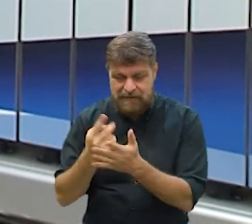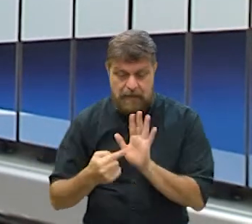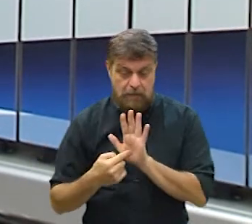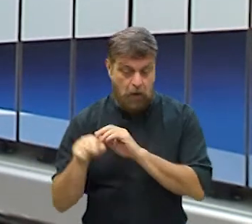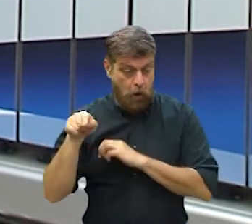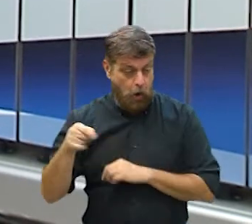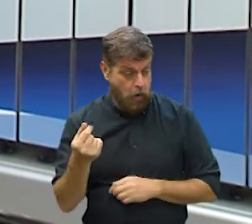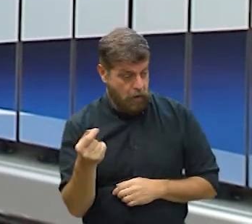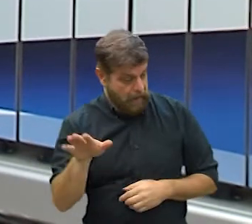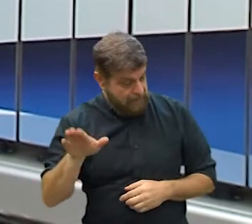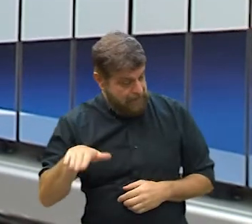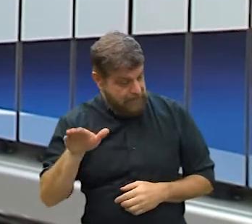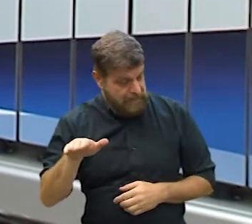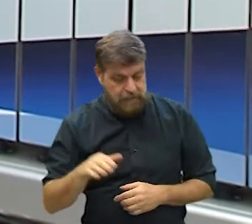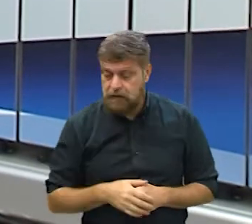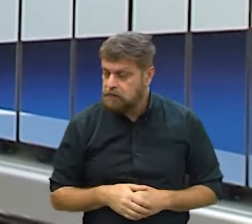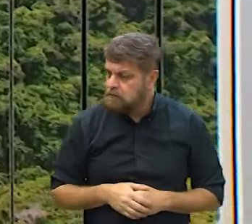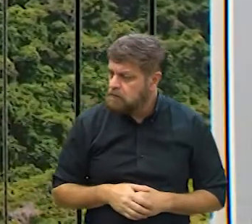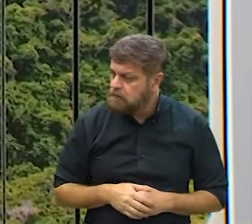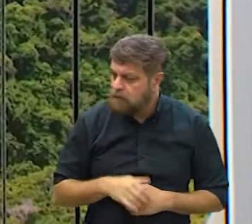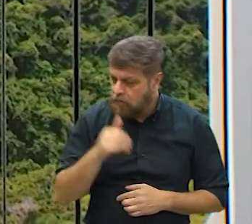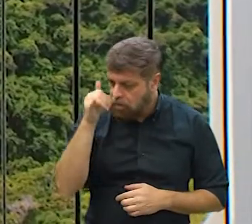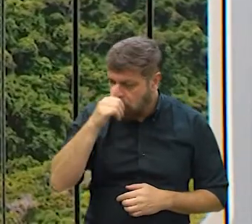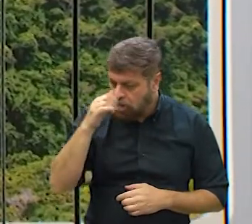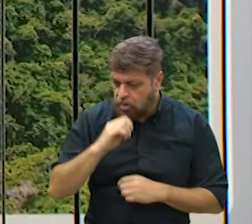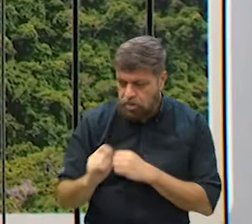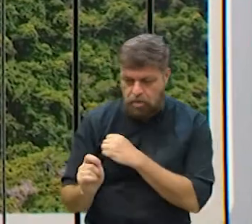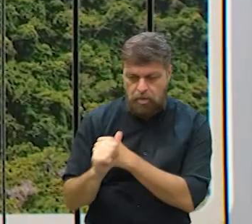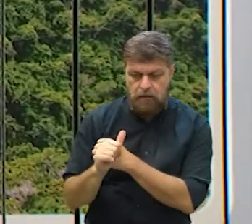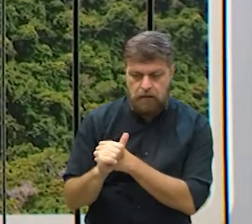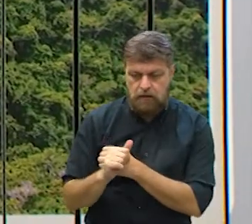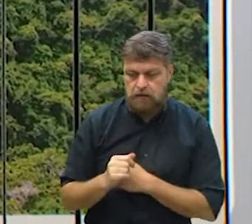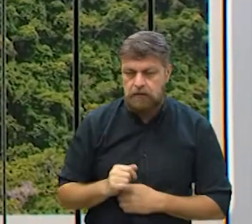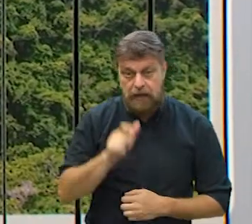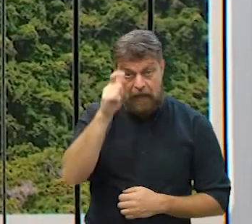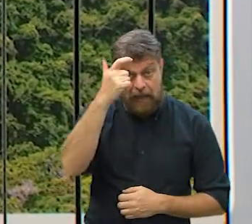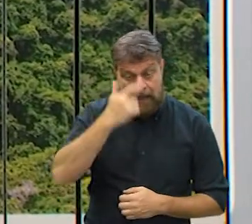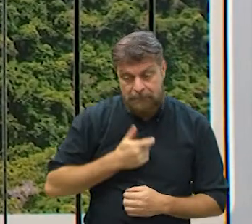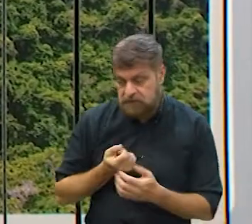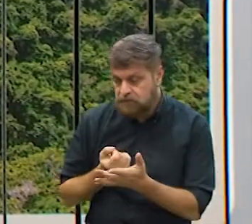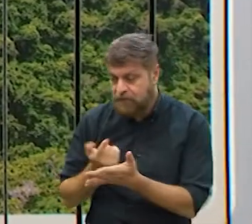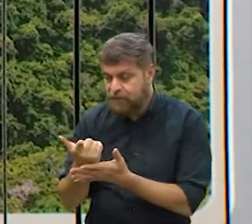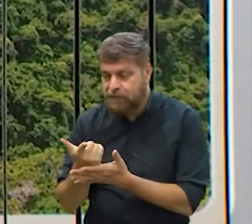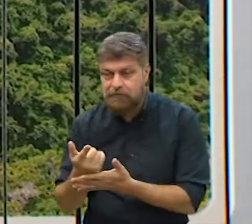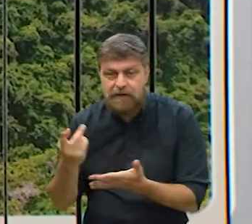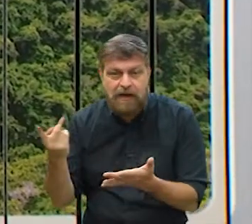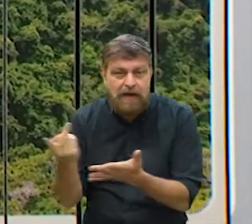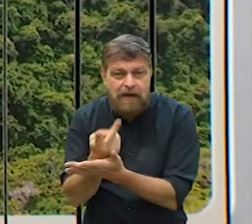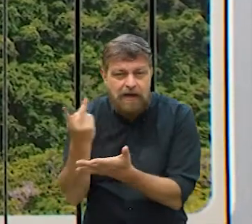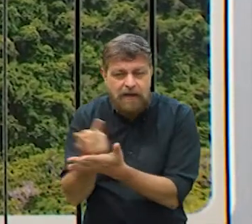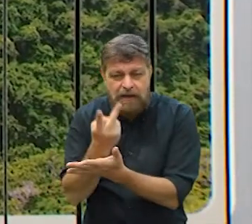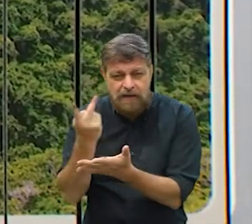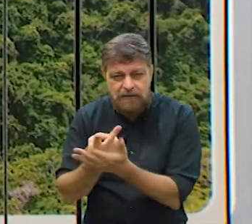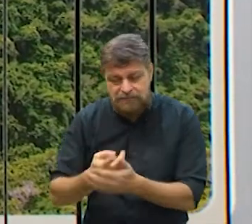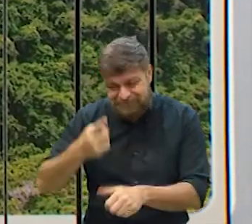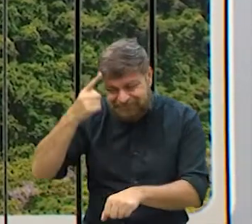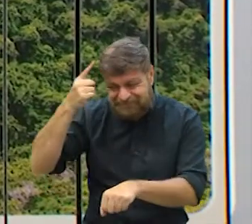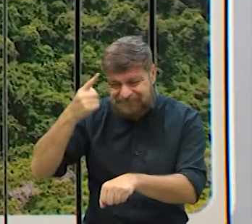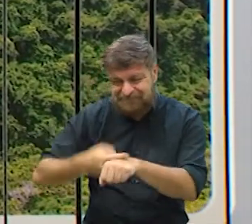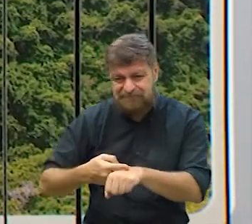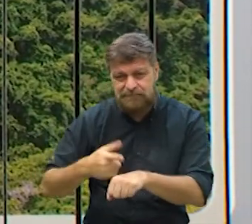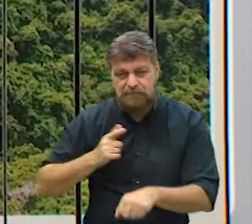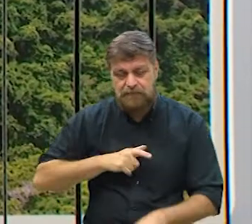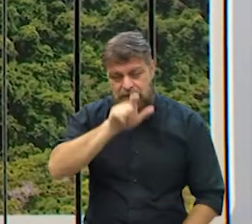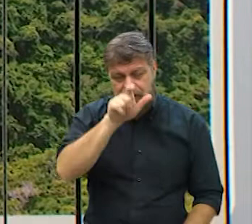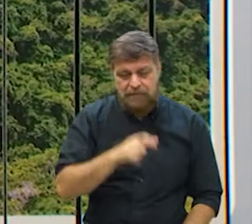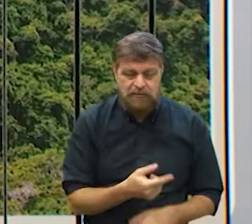a área com um preço mais barato e leva a pessoa ao erro. E isso é que não pode cair. Esse momento, a pessoa já